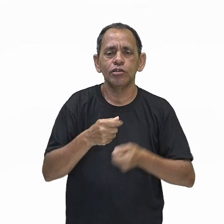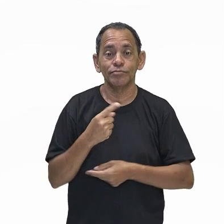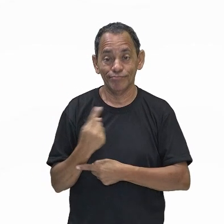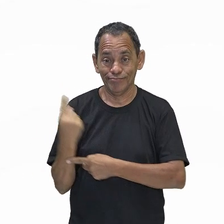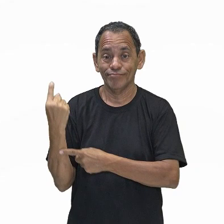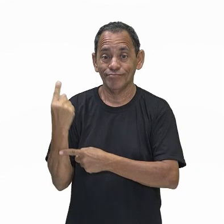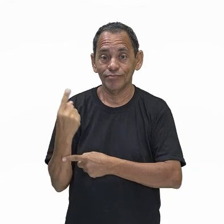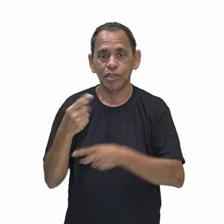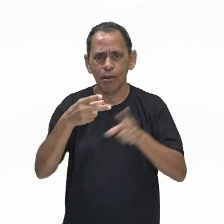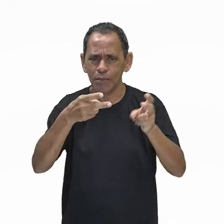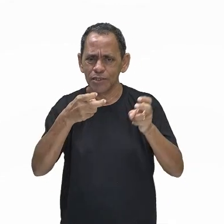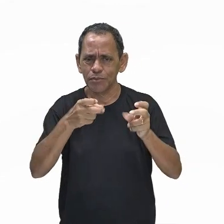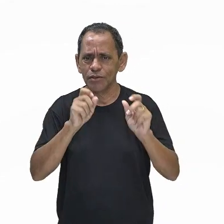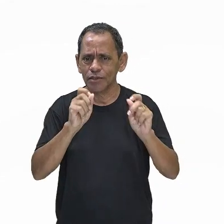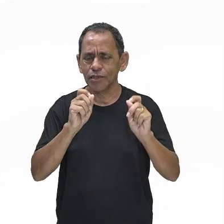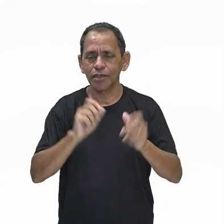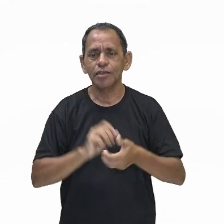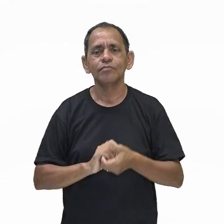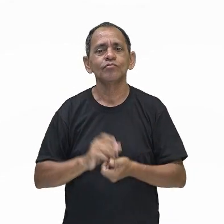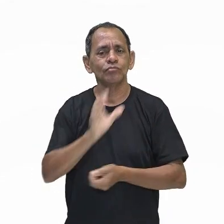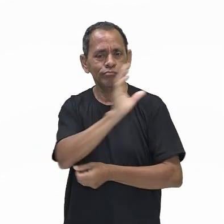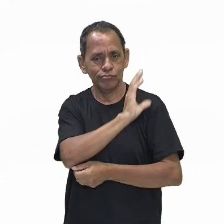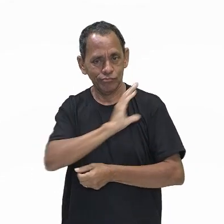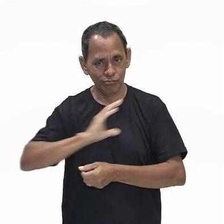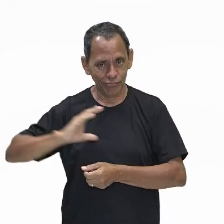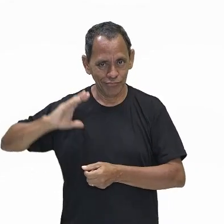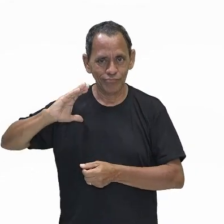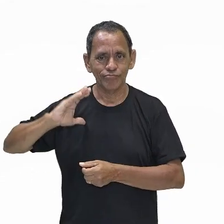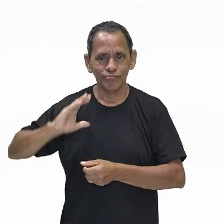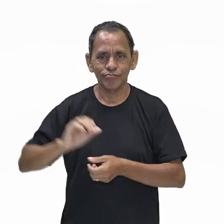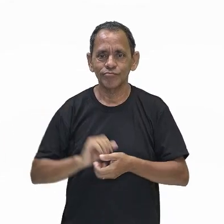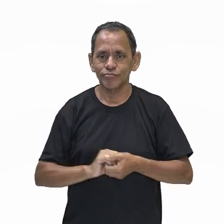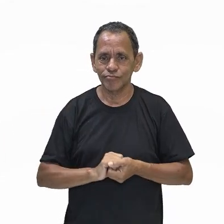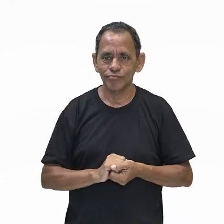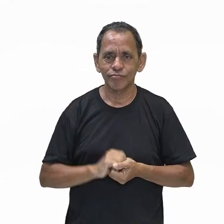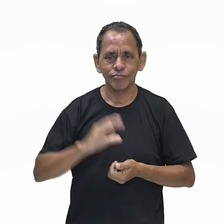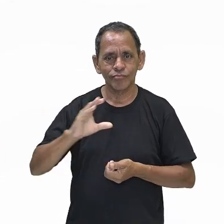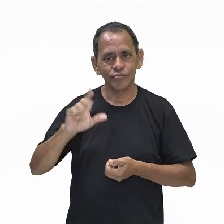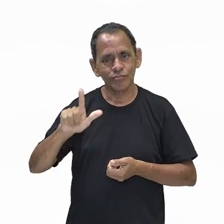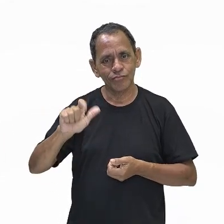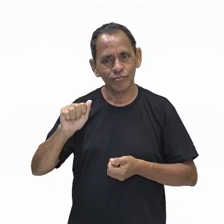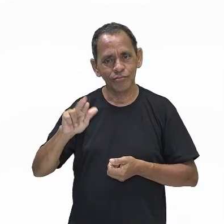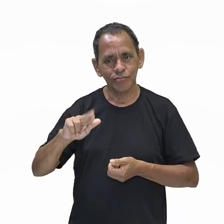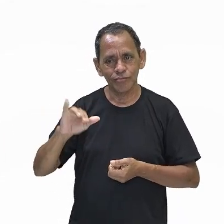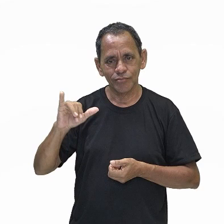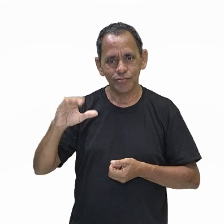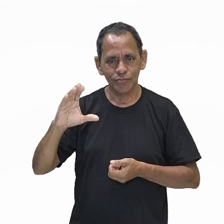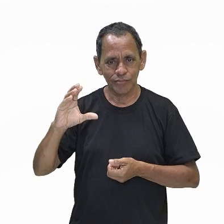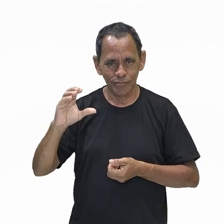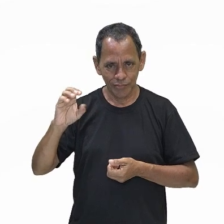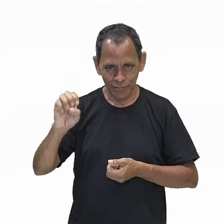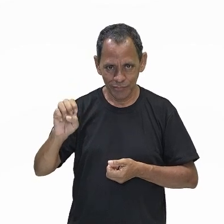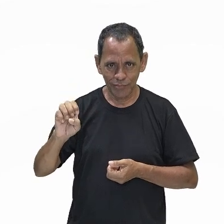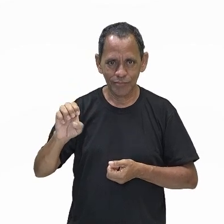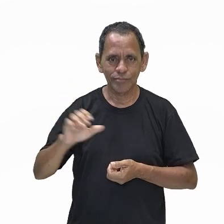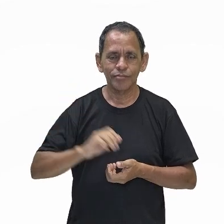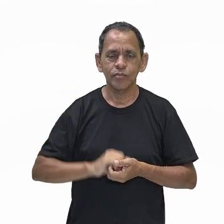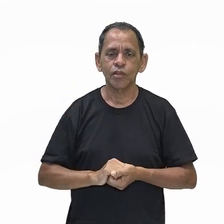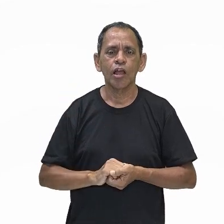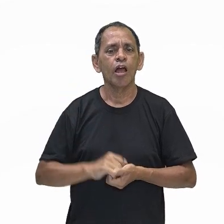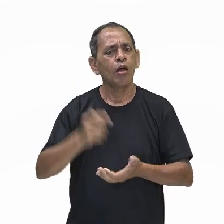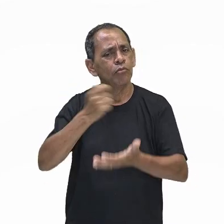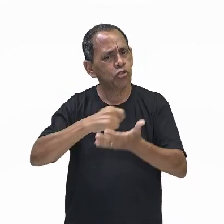Muito bem, olha só quem é. Clarice Lispector, uma artista, uma escritora, né?